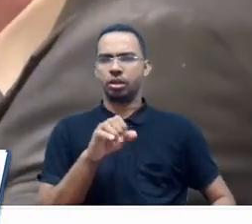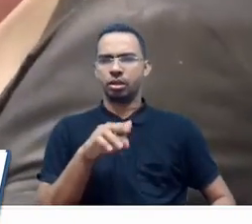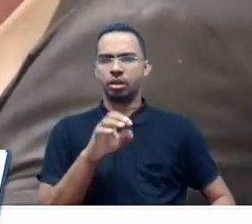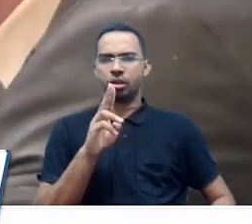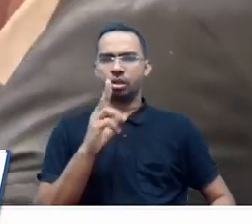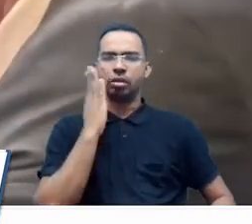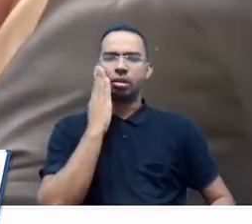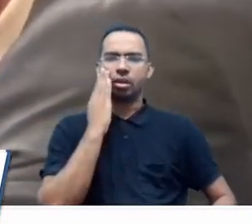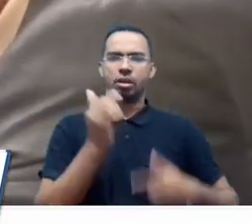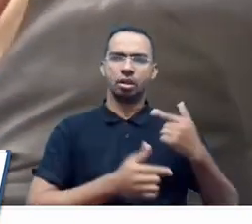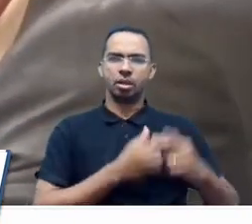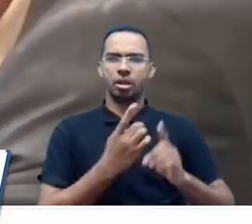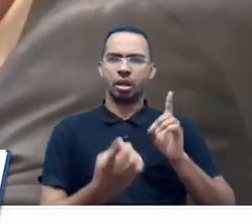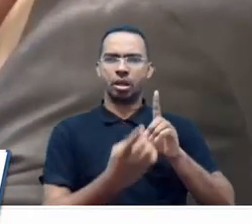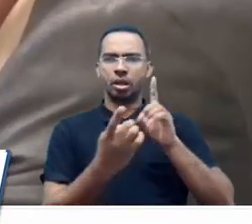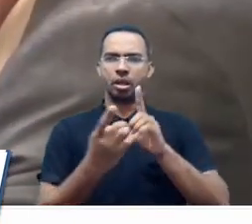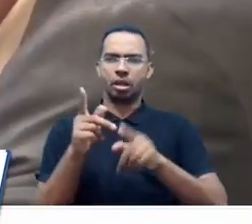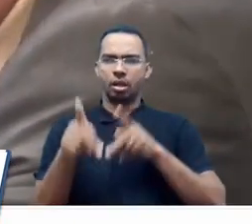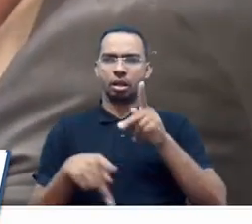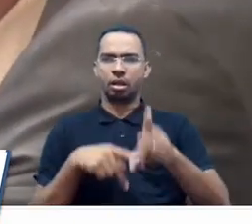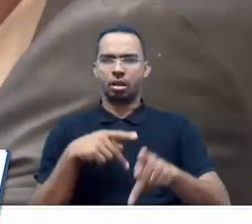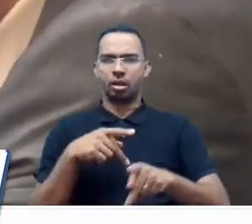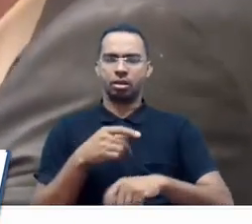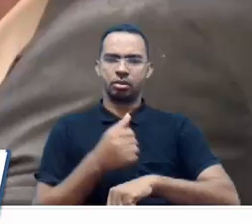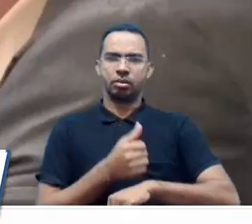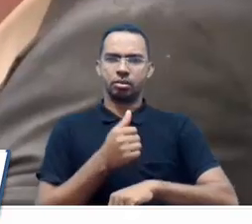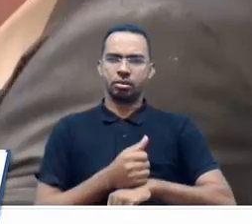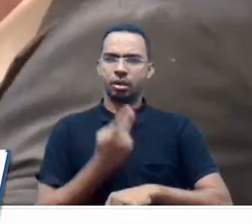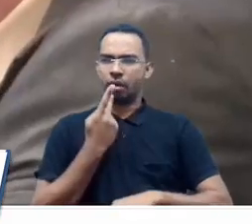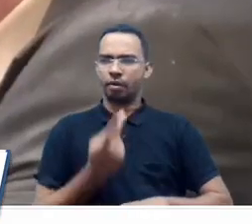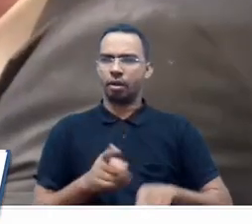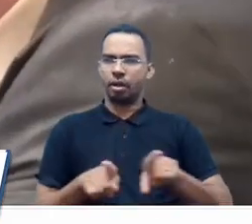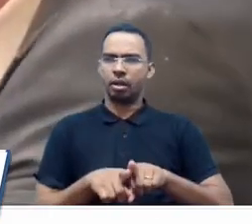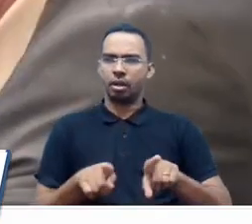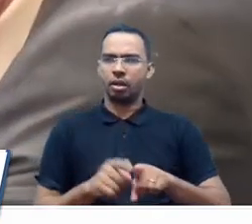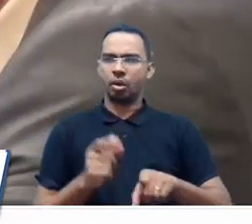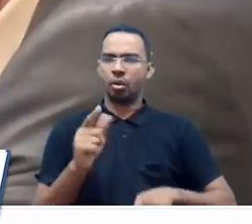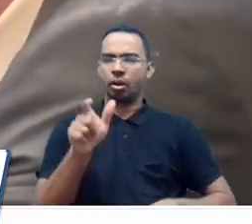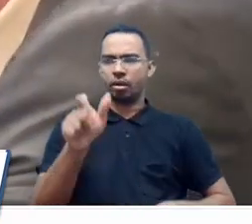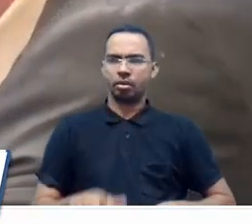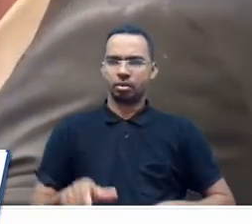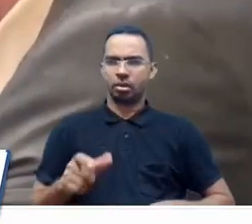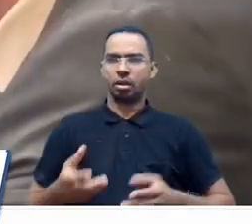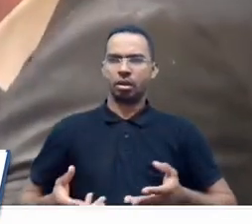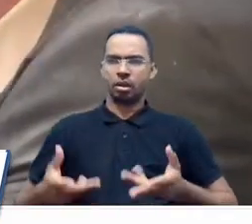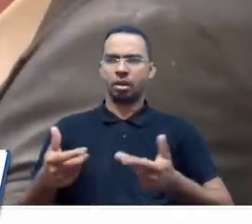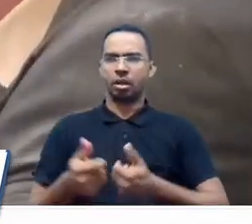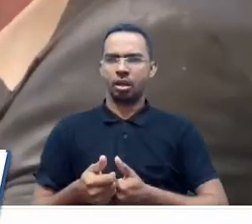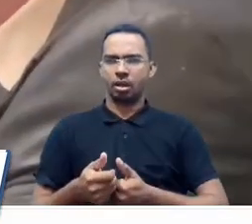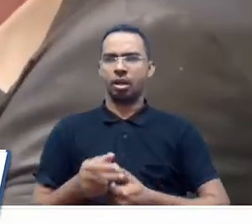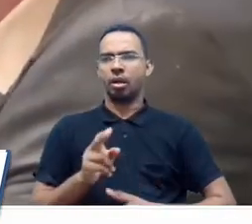trabalha atendendo a população. Vou falar aqui também de outra pessoa que é fantástica, que é o